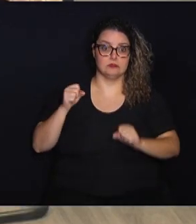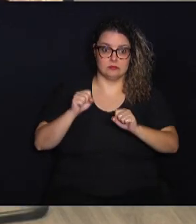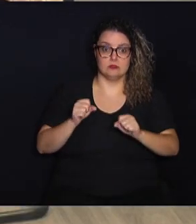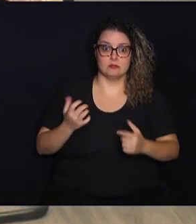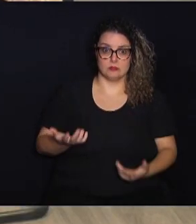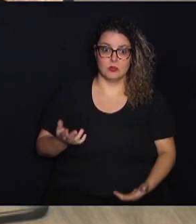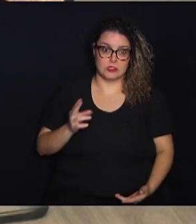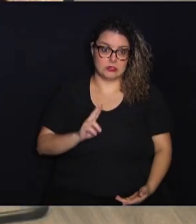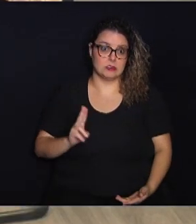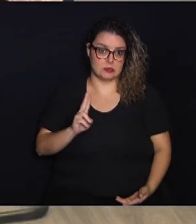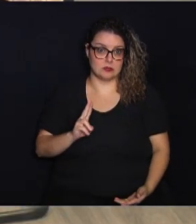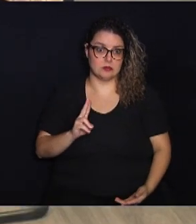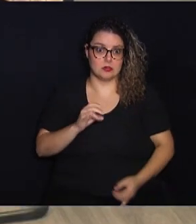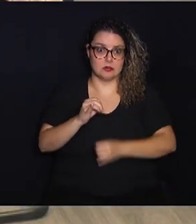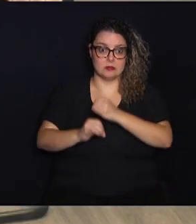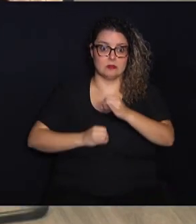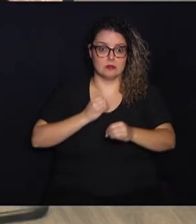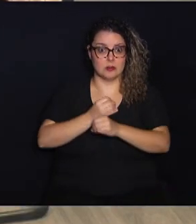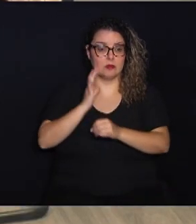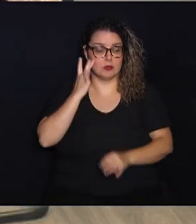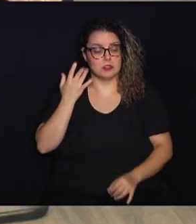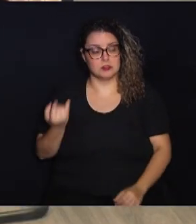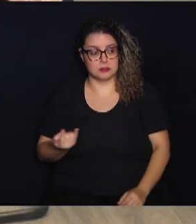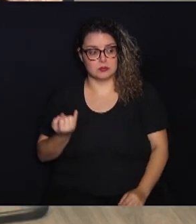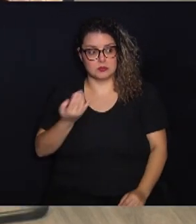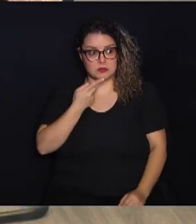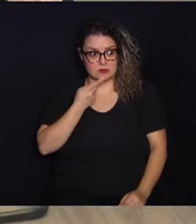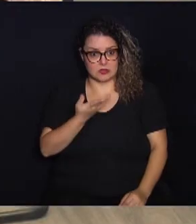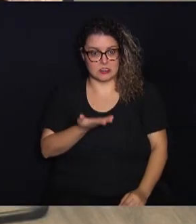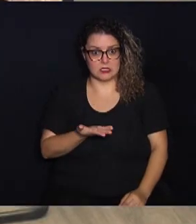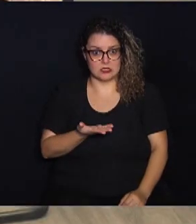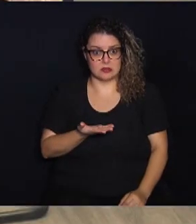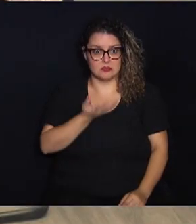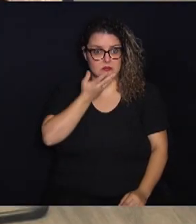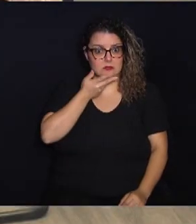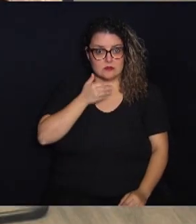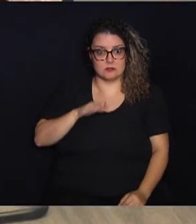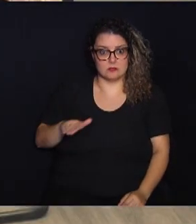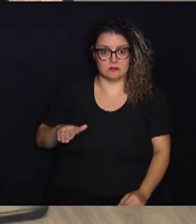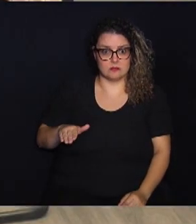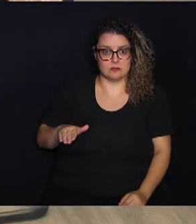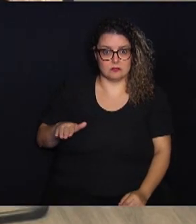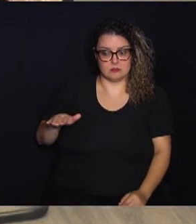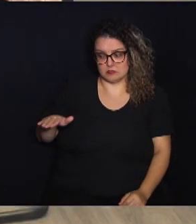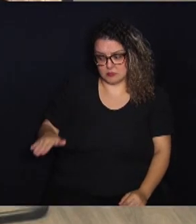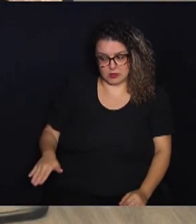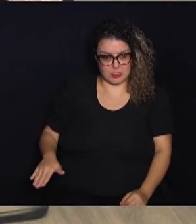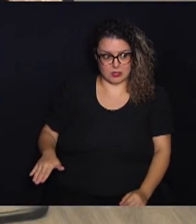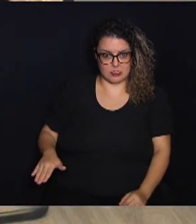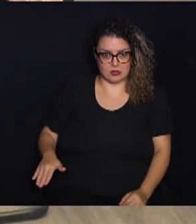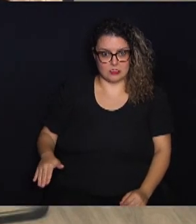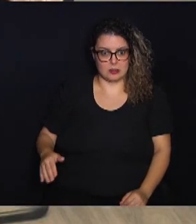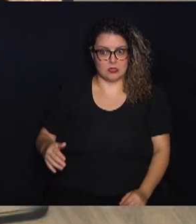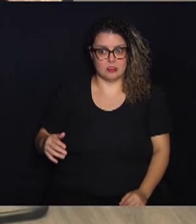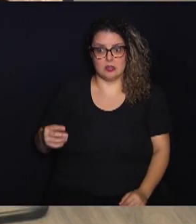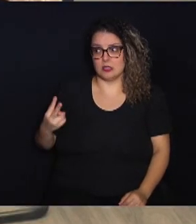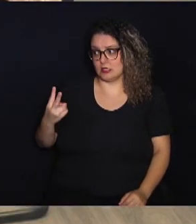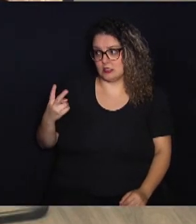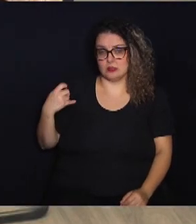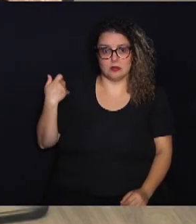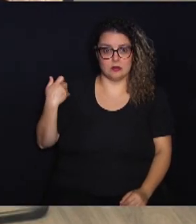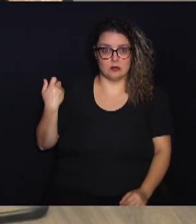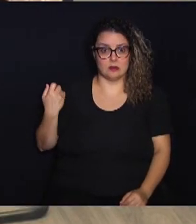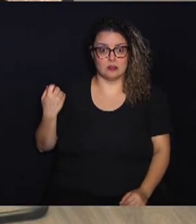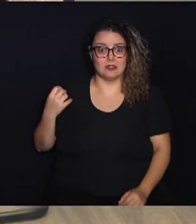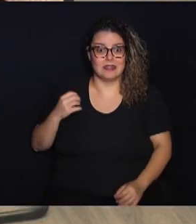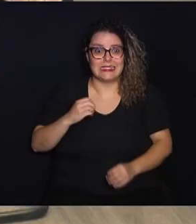ser utilizado a internet. Achei bem interessante você falar que crianças, bebês, né, crianças até quantos anos? Até 2 anos. Até 2 anos?